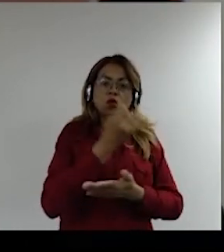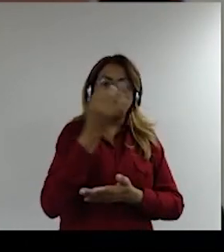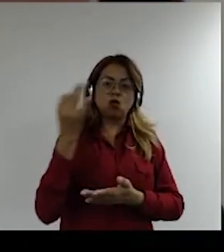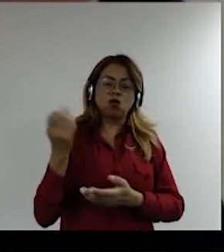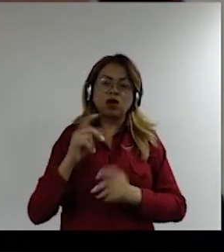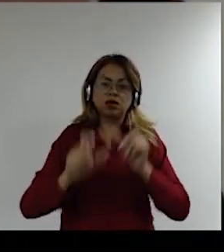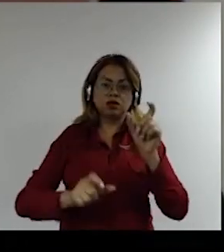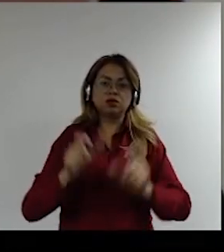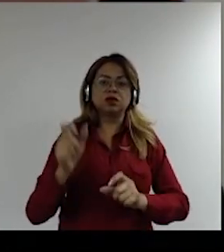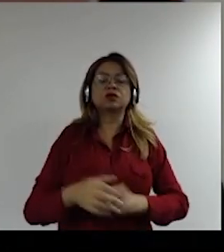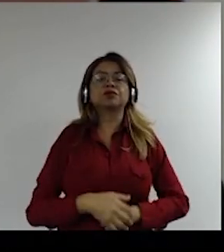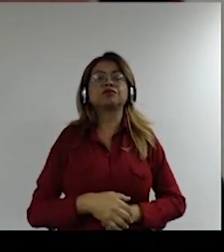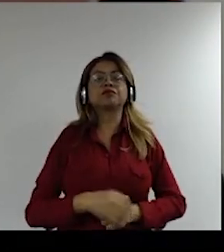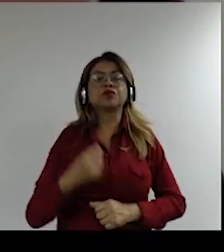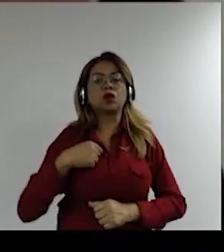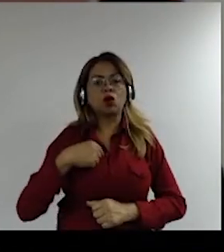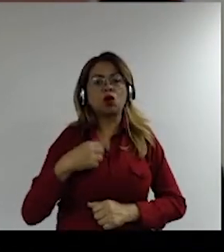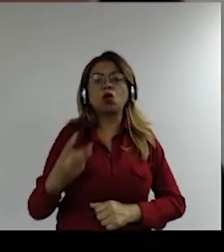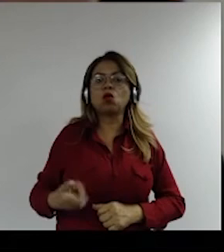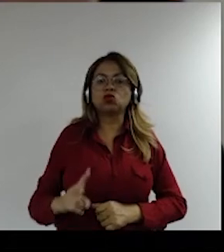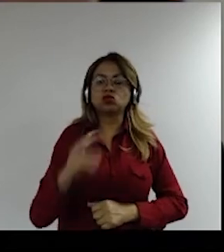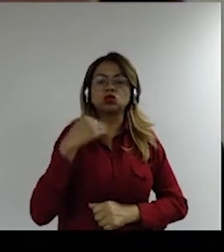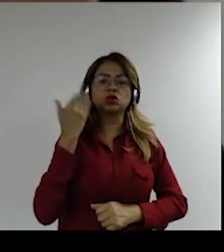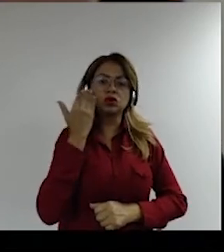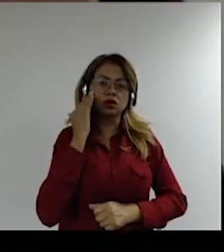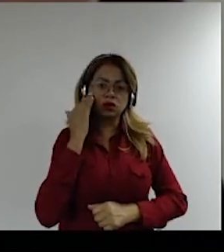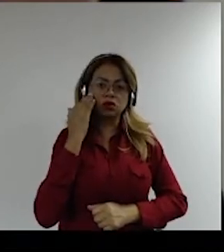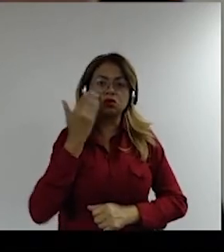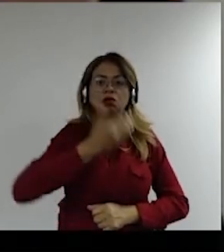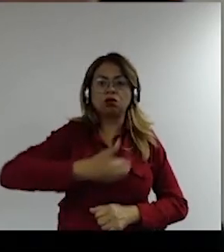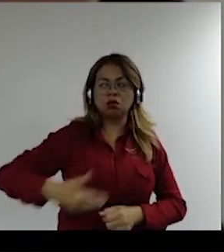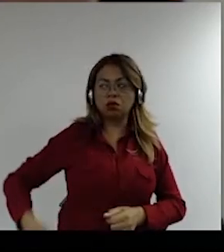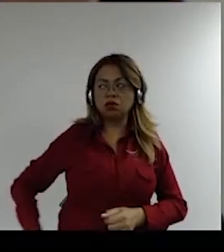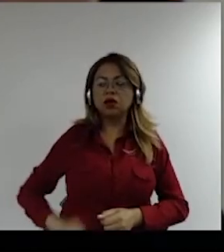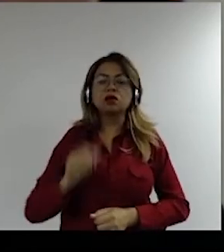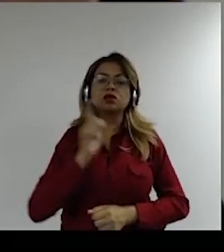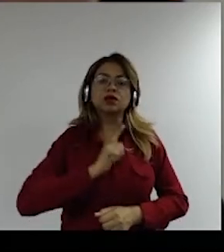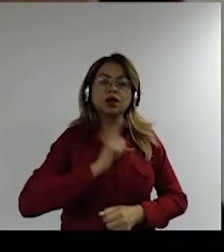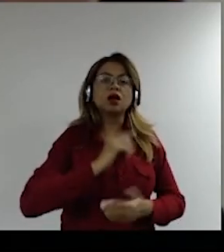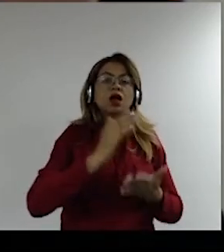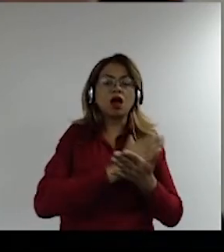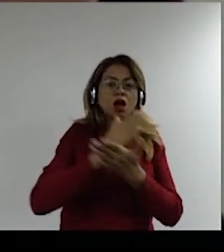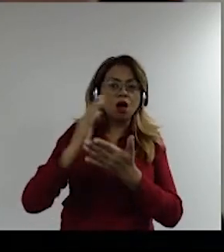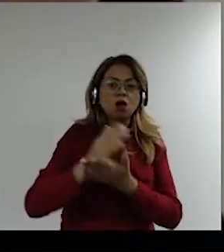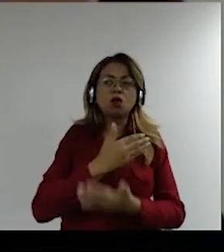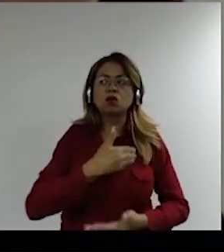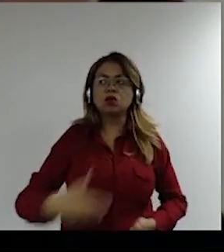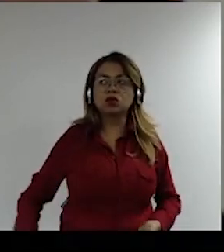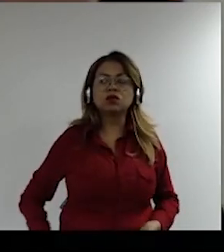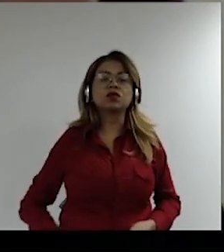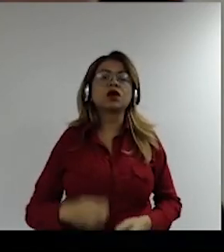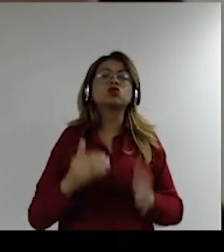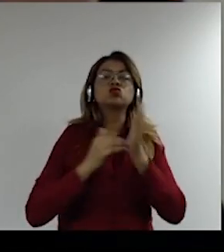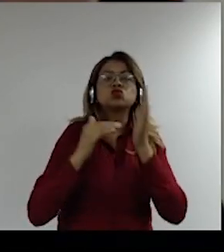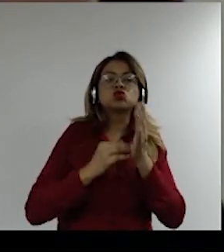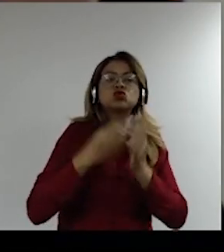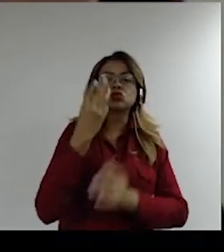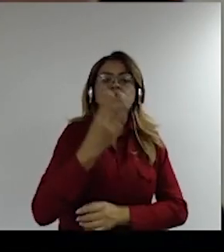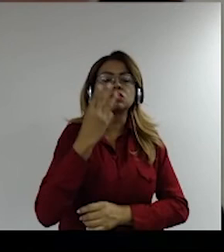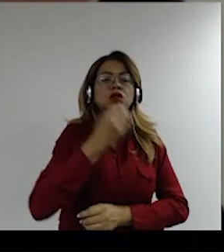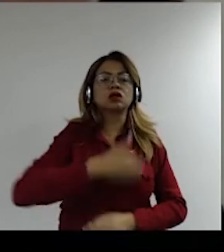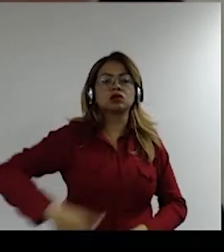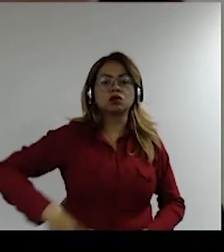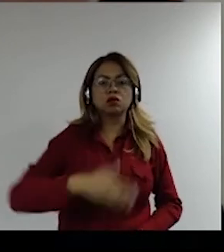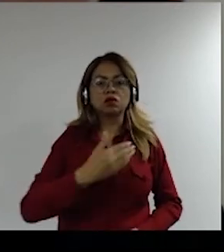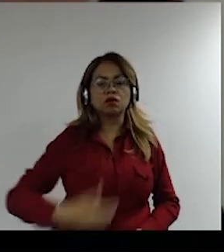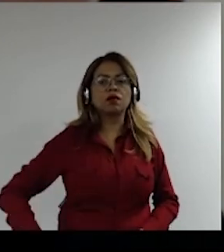Eu continuo entendendo que o governo os governos, nos últimos 3 governos, 4